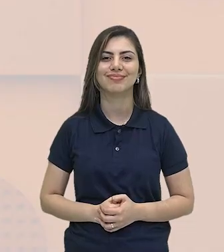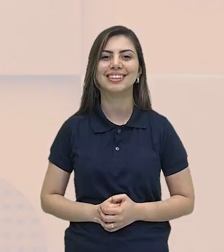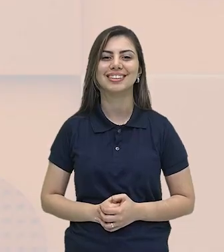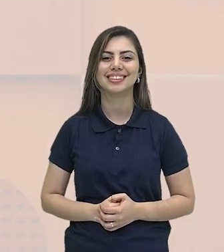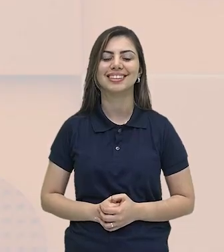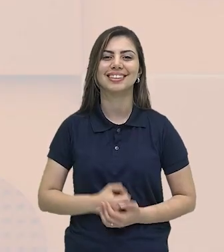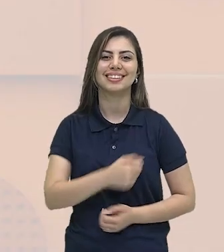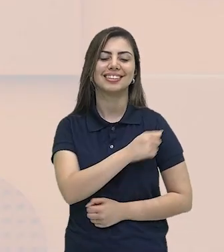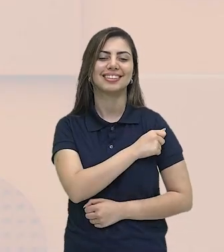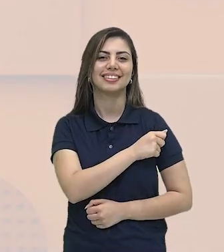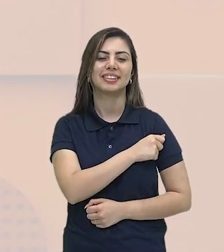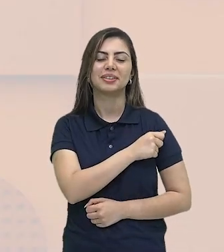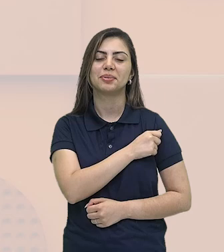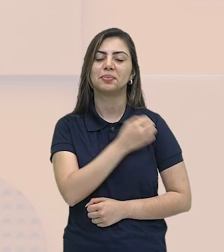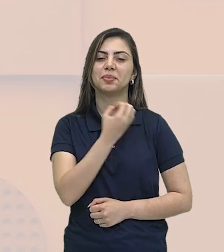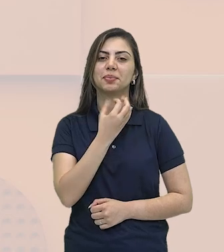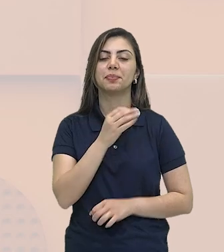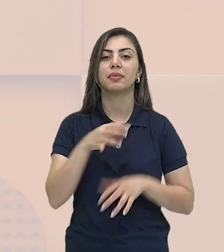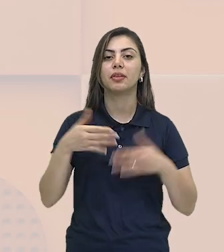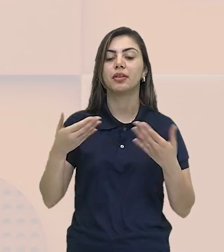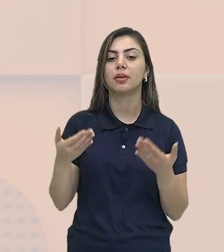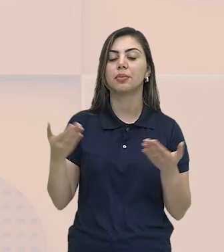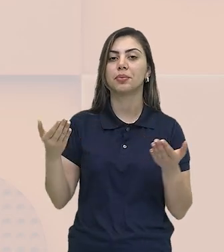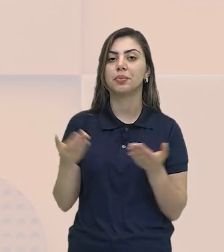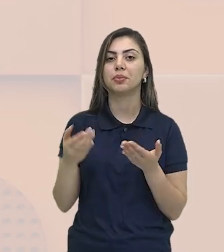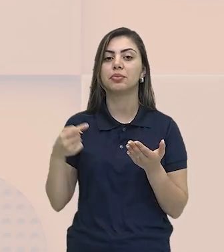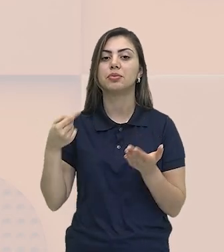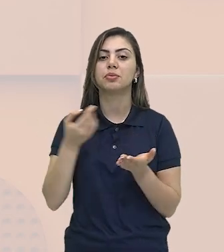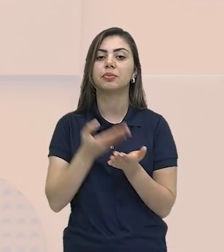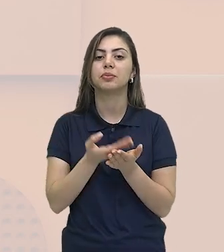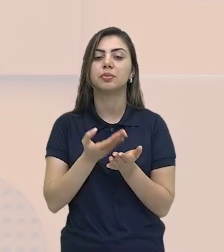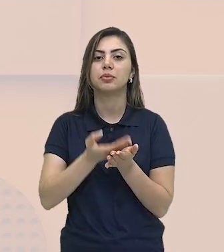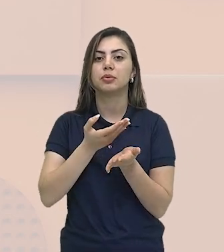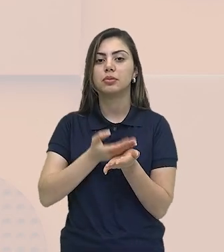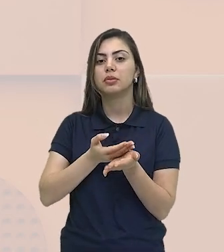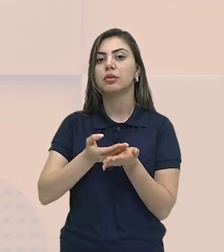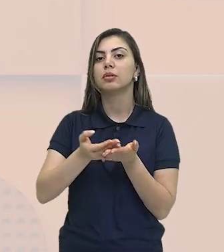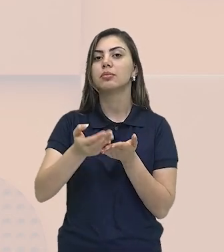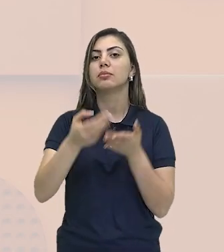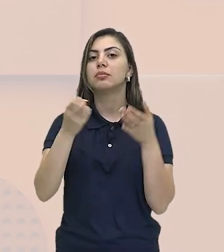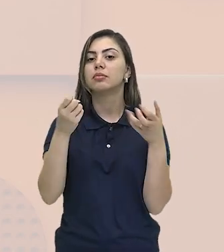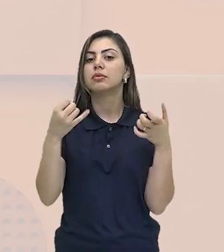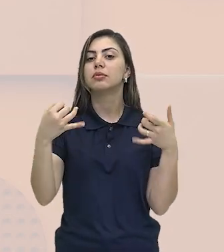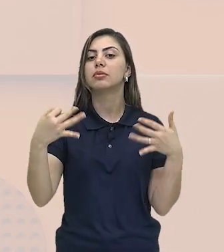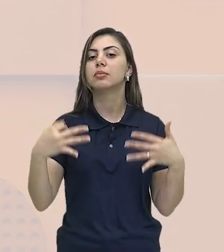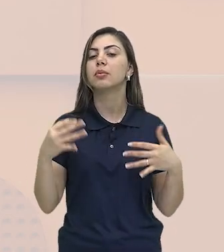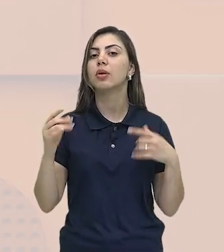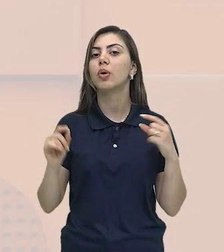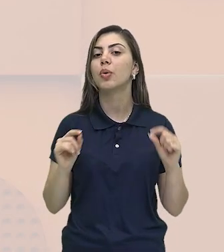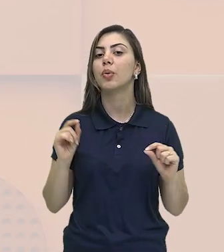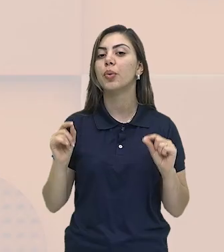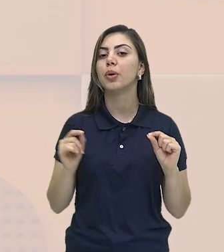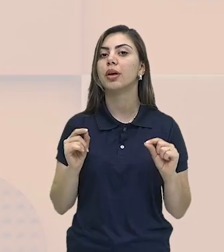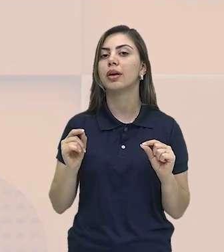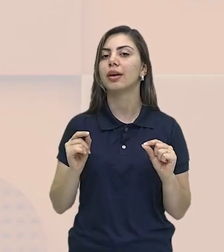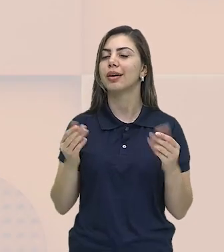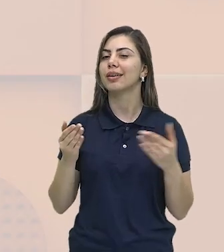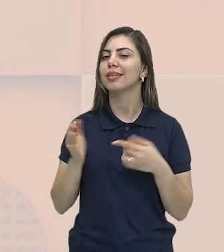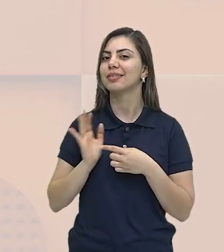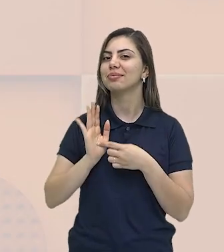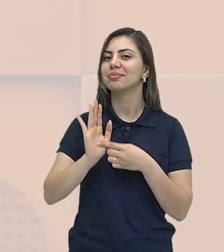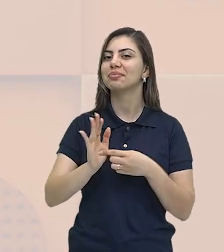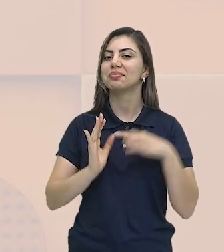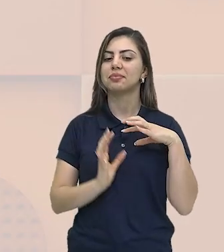Muito bem, turmas. Então, nesta aula, nós vamos iniciá-la mostrando aqui o nosso